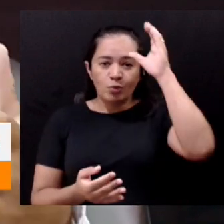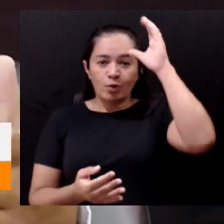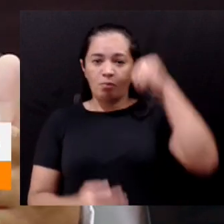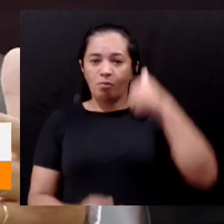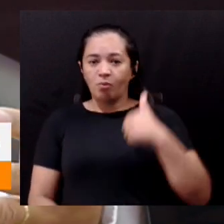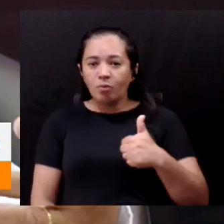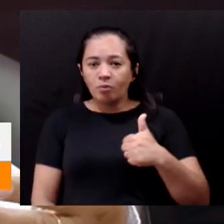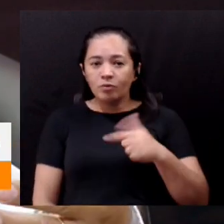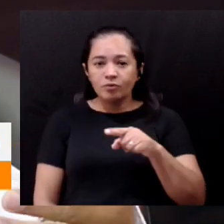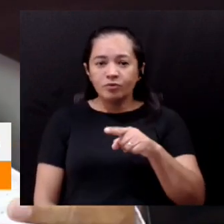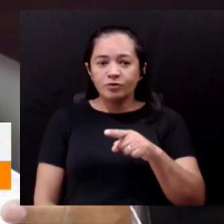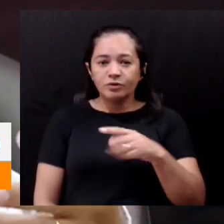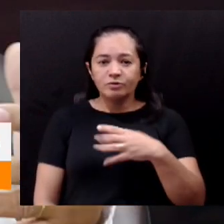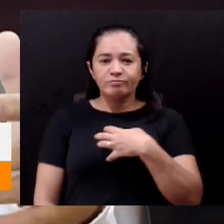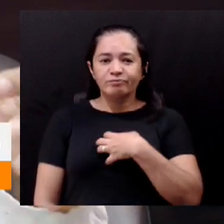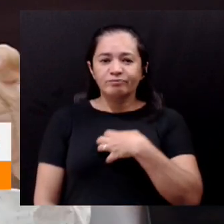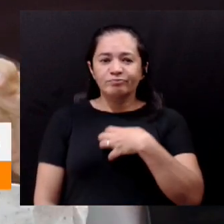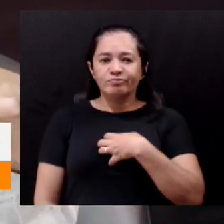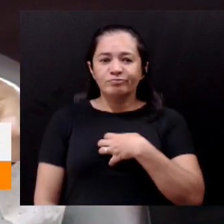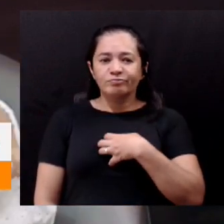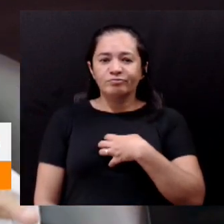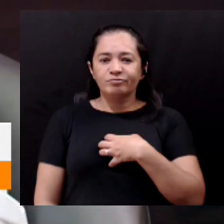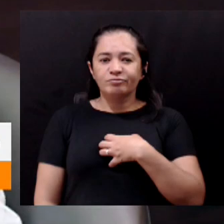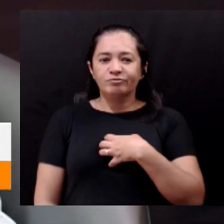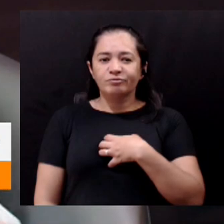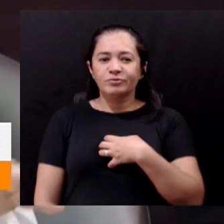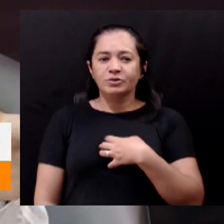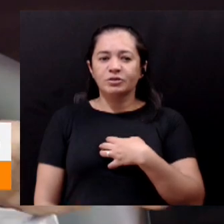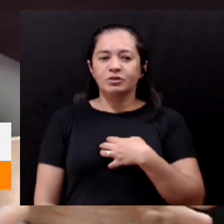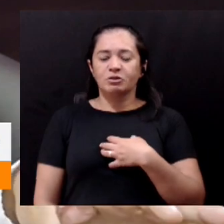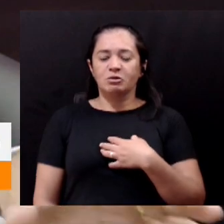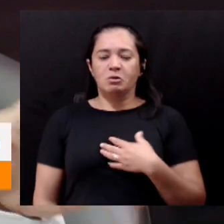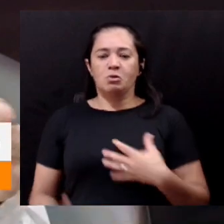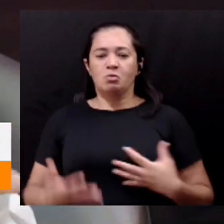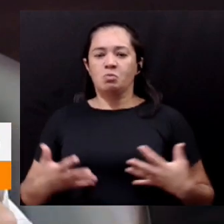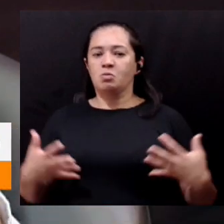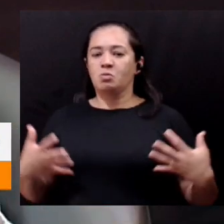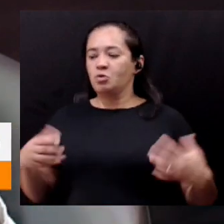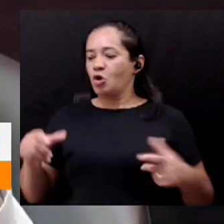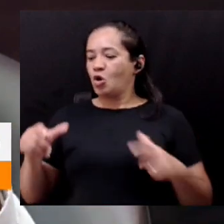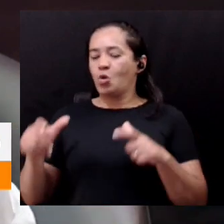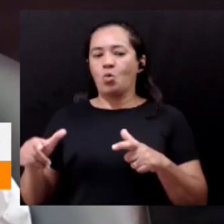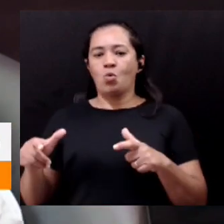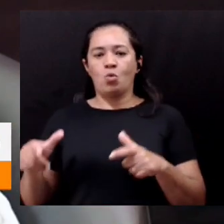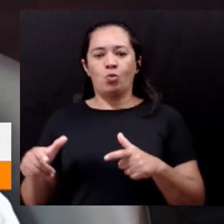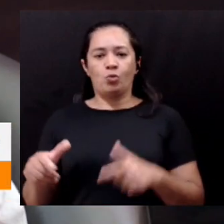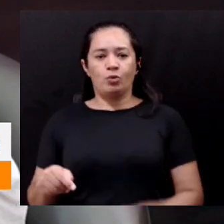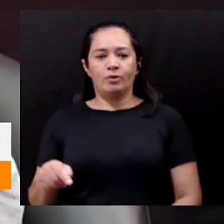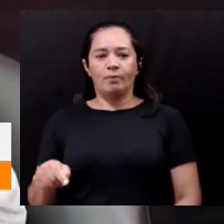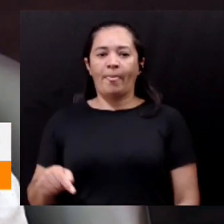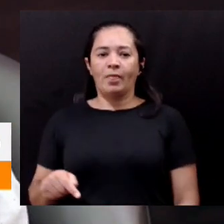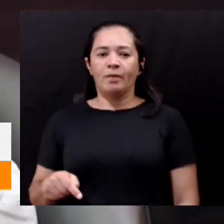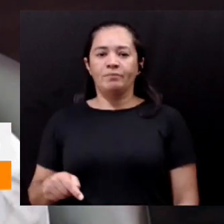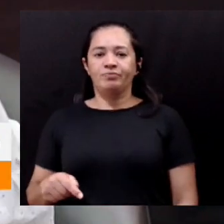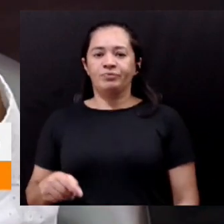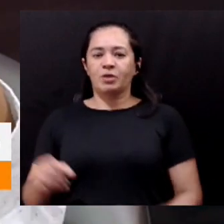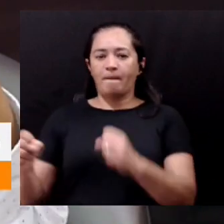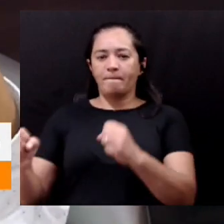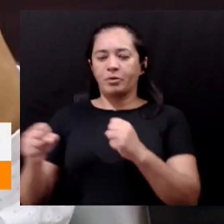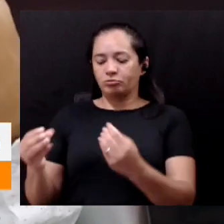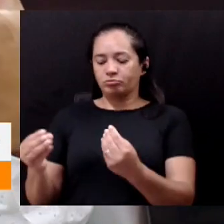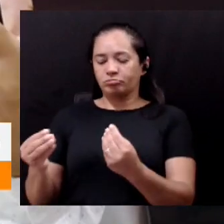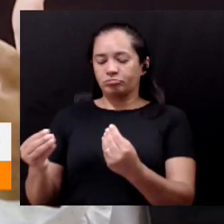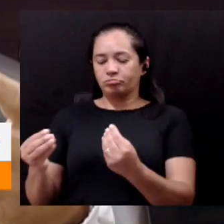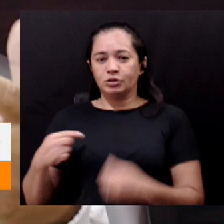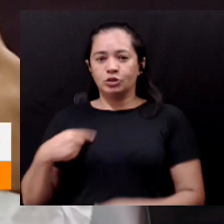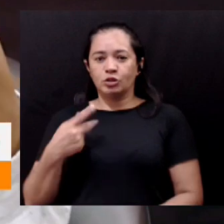se sentindo cada vez mais opa, né? Então esse uhum. lugar aqui, como disse a Juliana, esse lugar aqui nos dá poder, nós estamos falando, e isso